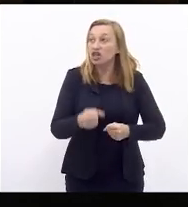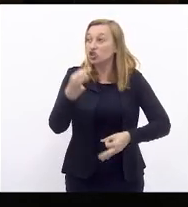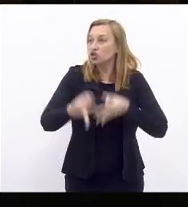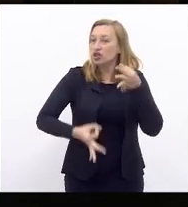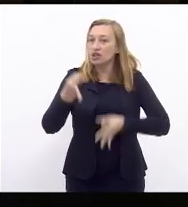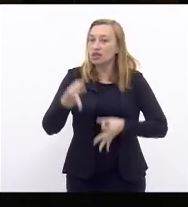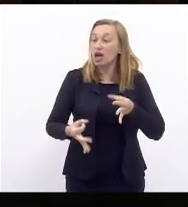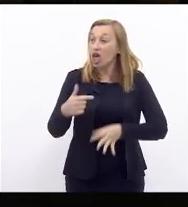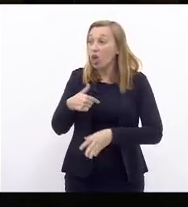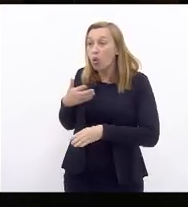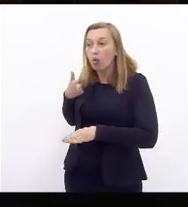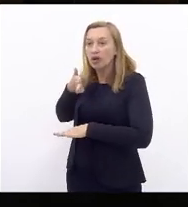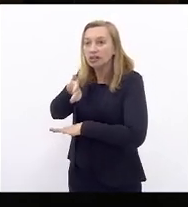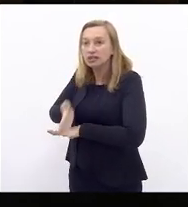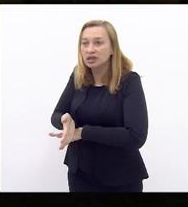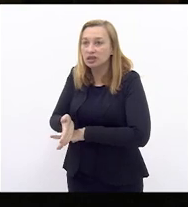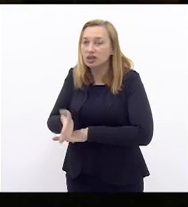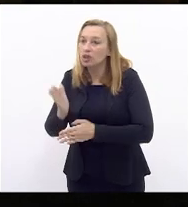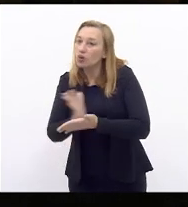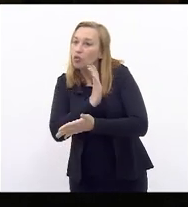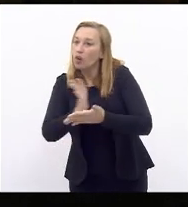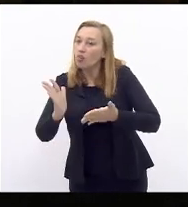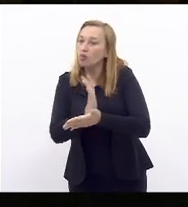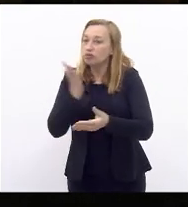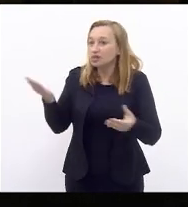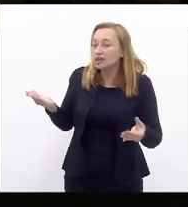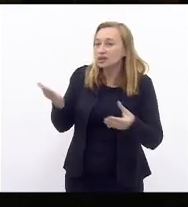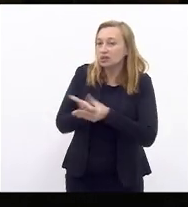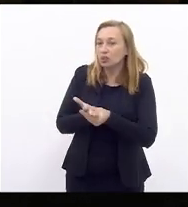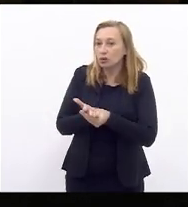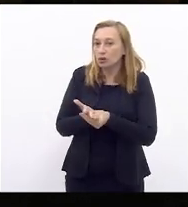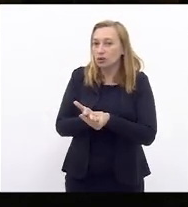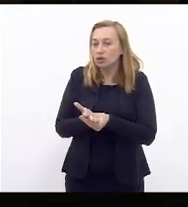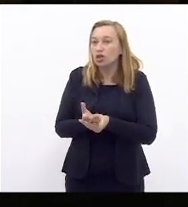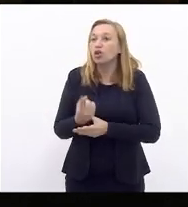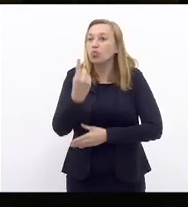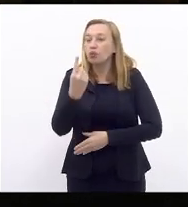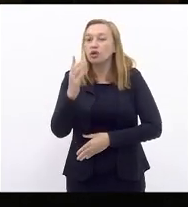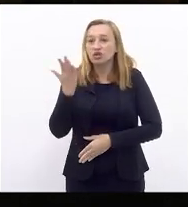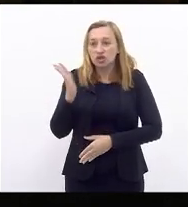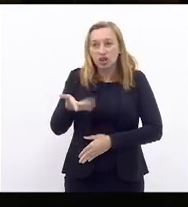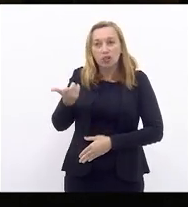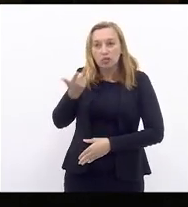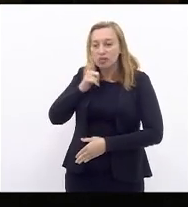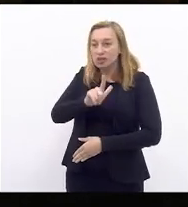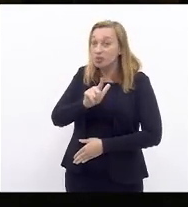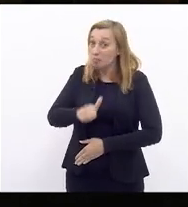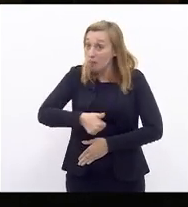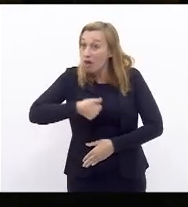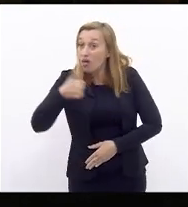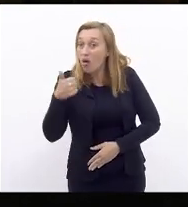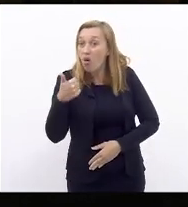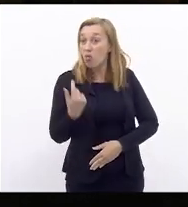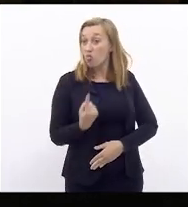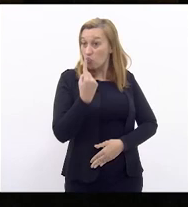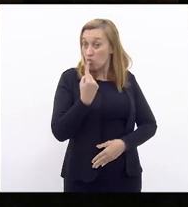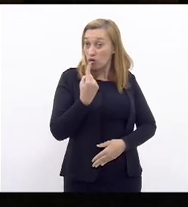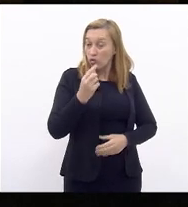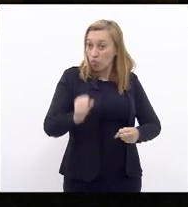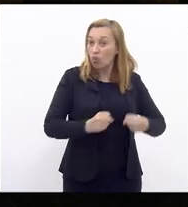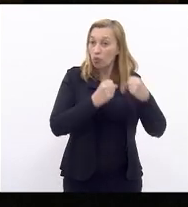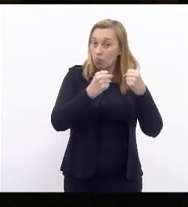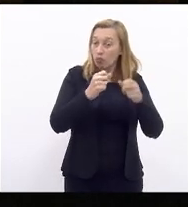eu entrei com algumas ações, uma eu já ganhei, ou melhor, uma o